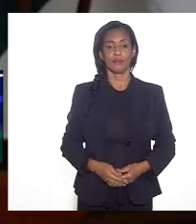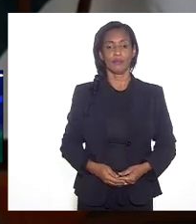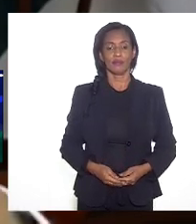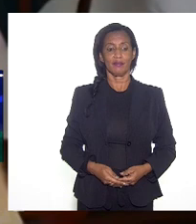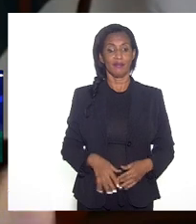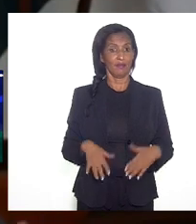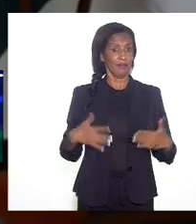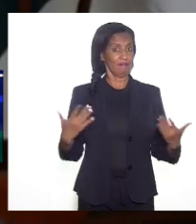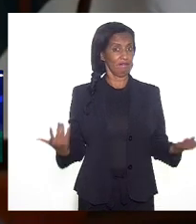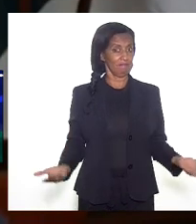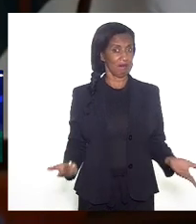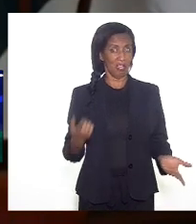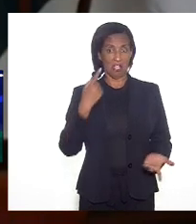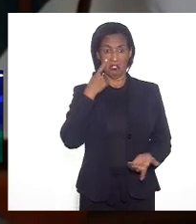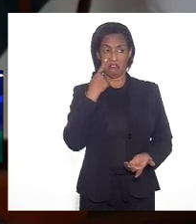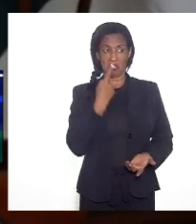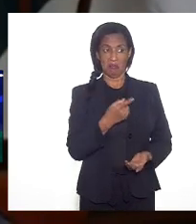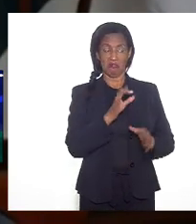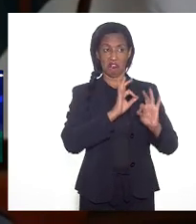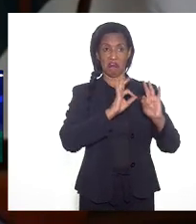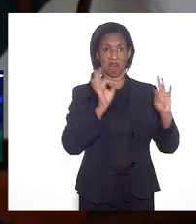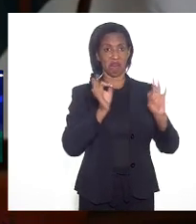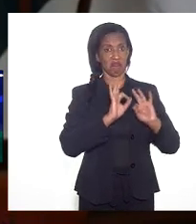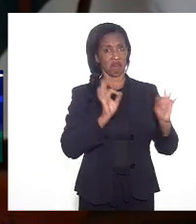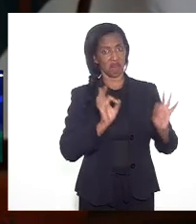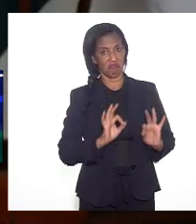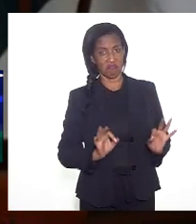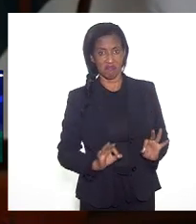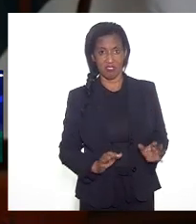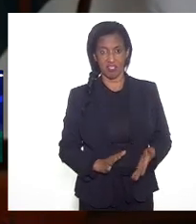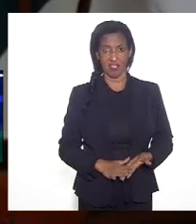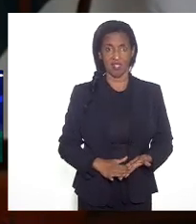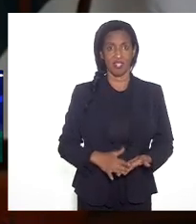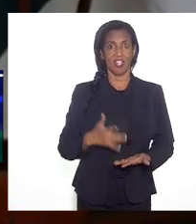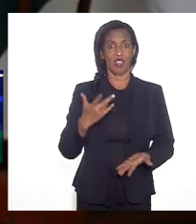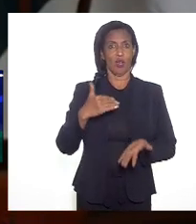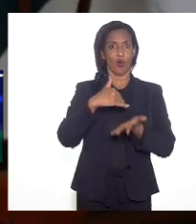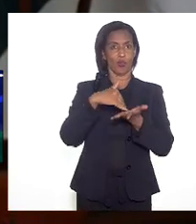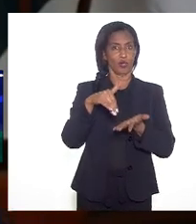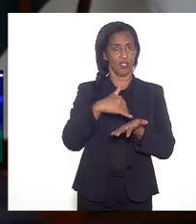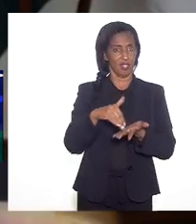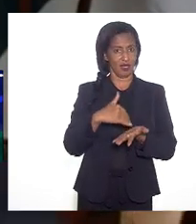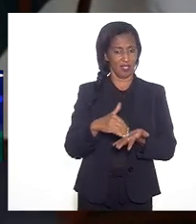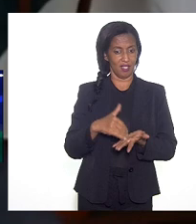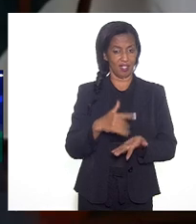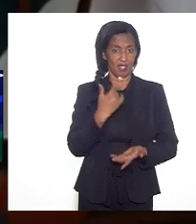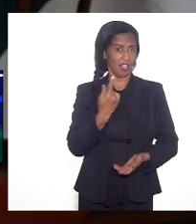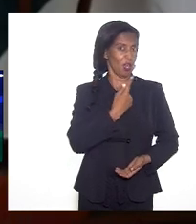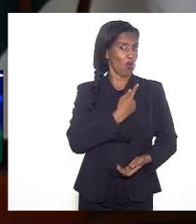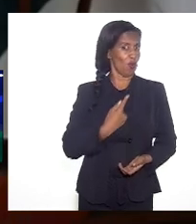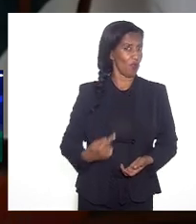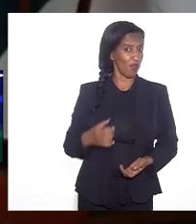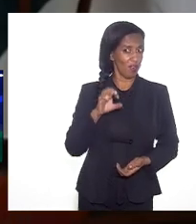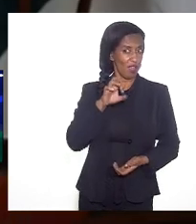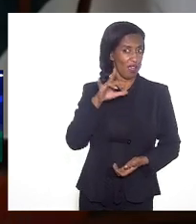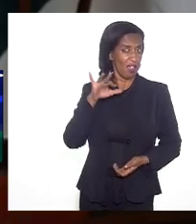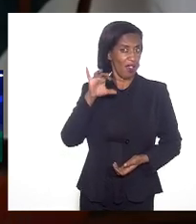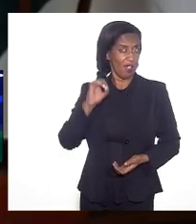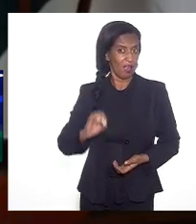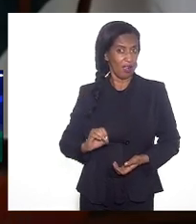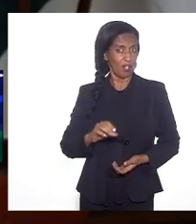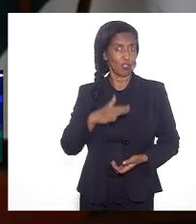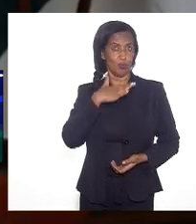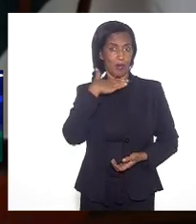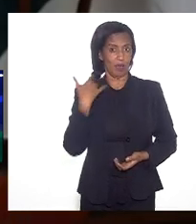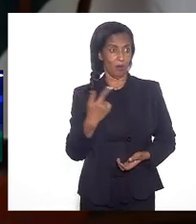Aliás, eu também não vi da esquerda nenhuma congratulação ao secretário Alan Turnovsky e ao governador Cláudio Castro pela